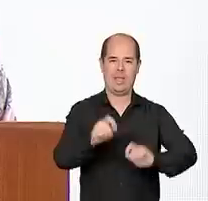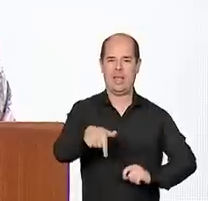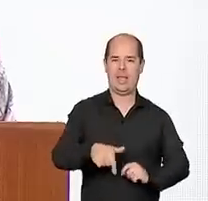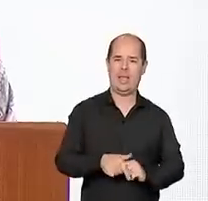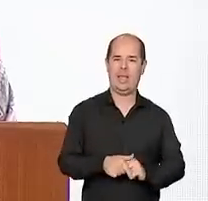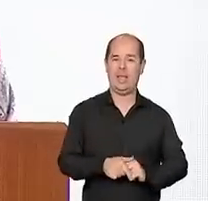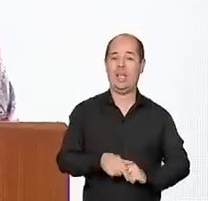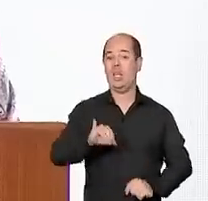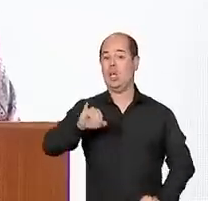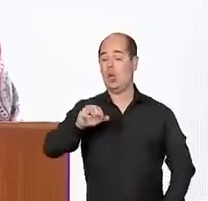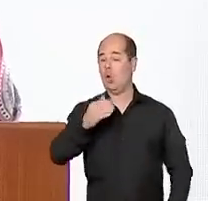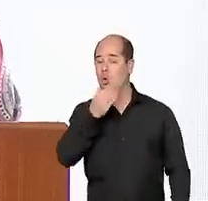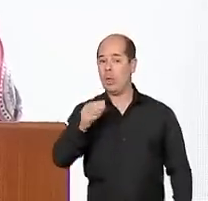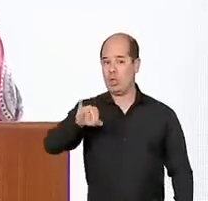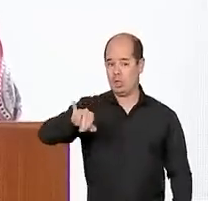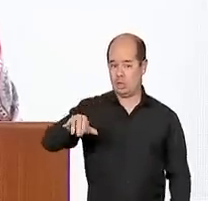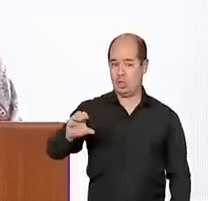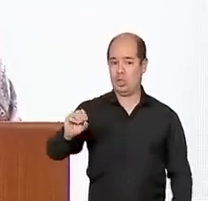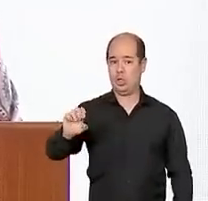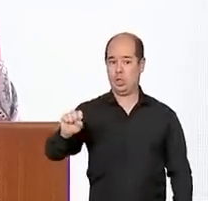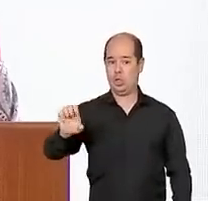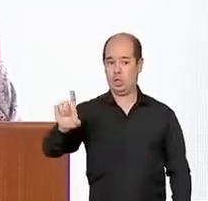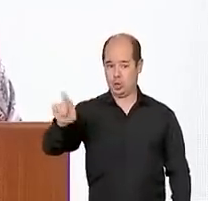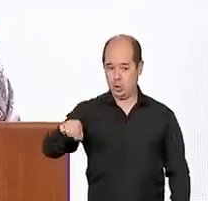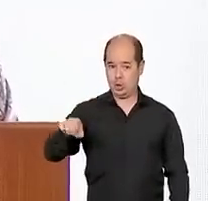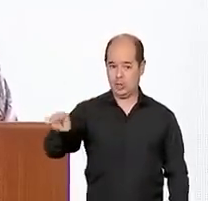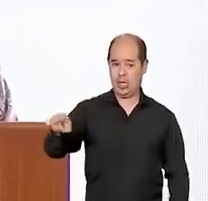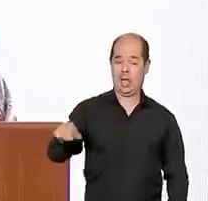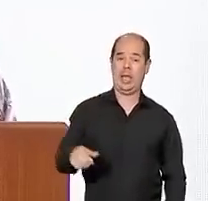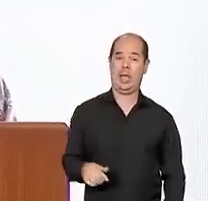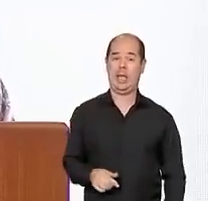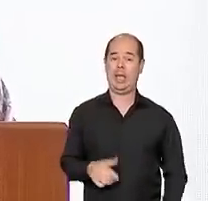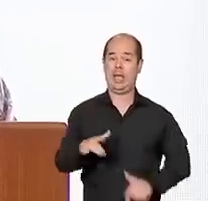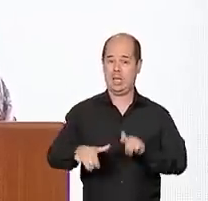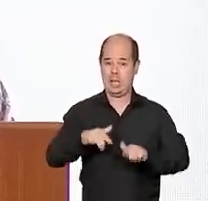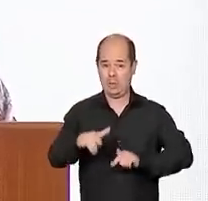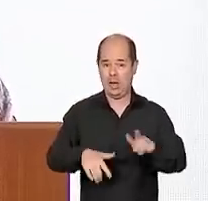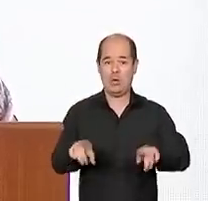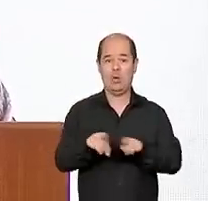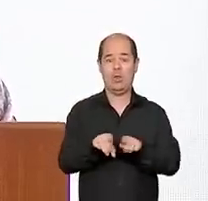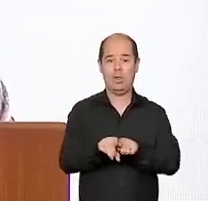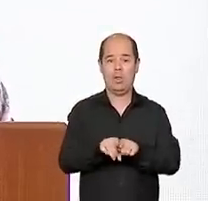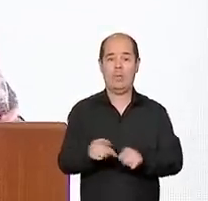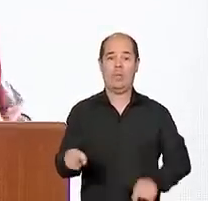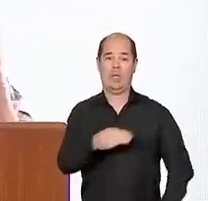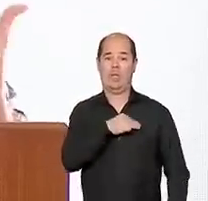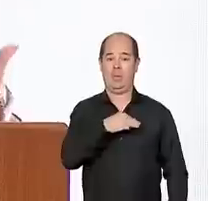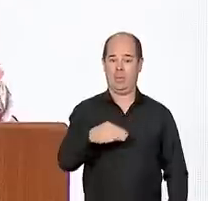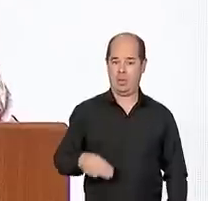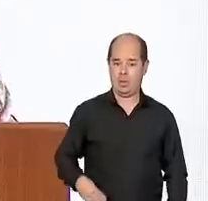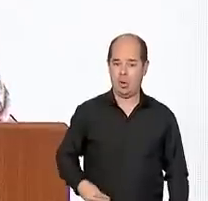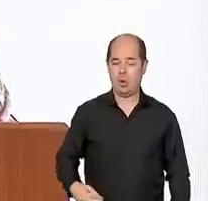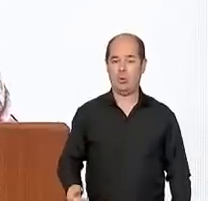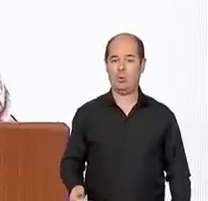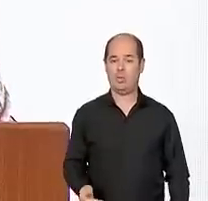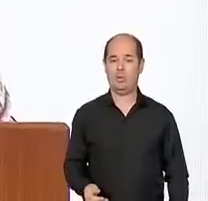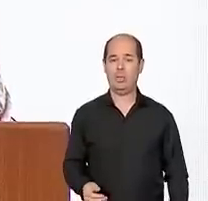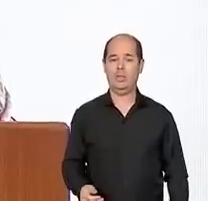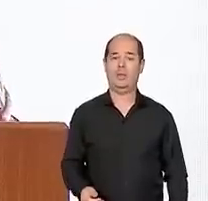Temporão e do nosso secretário de Ciência e Tecnologia do Ministério da Saúde, Carlos Gadelha.